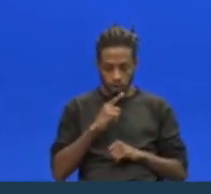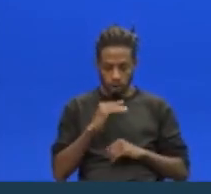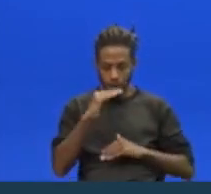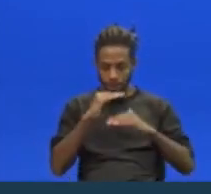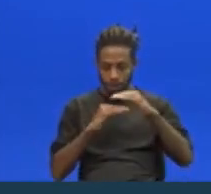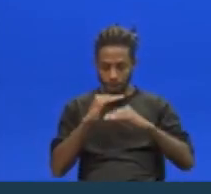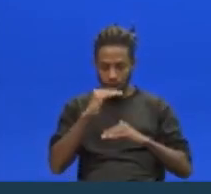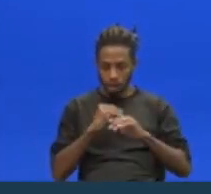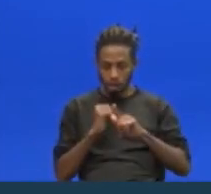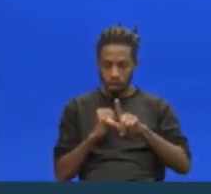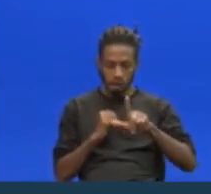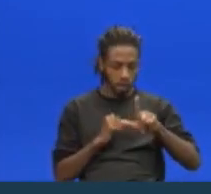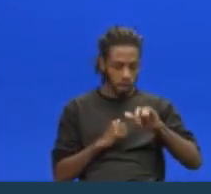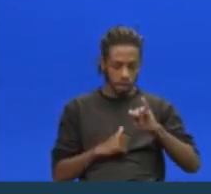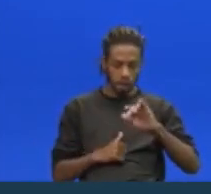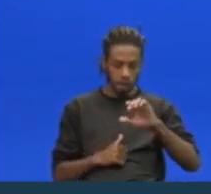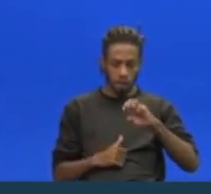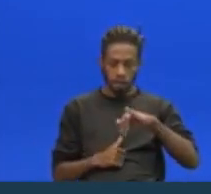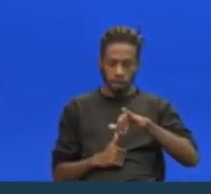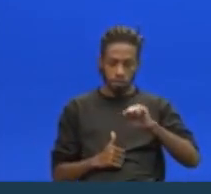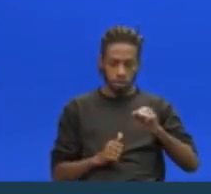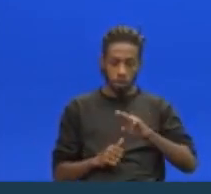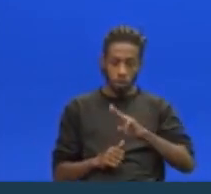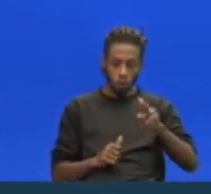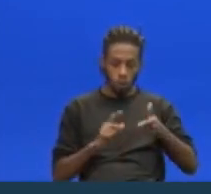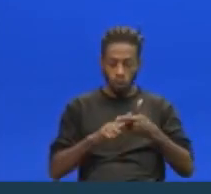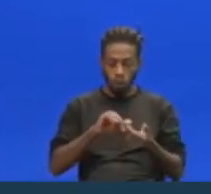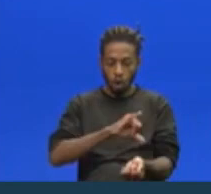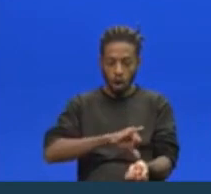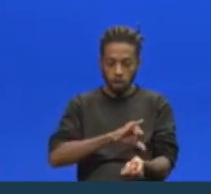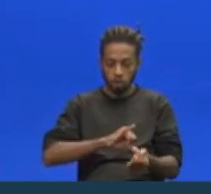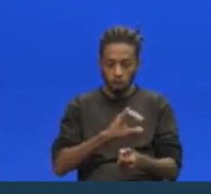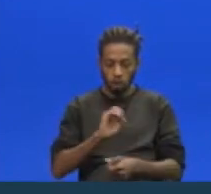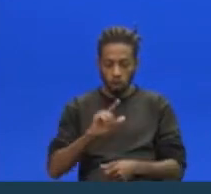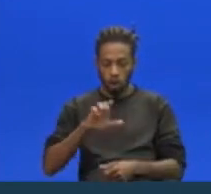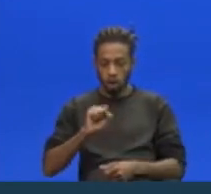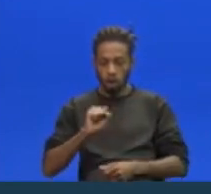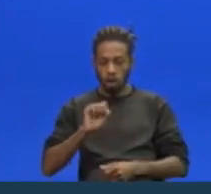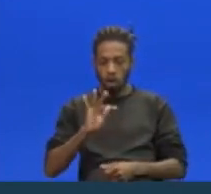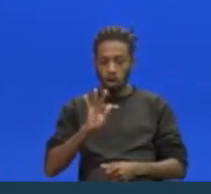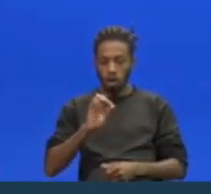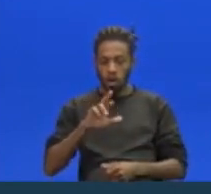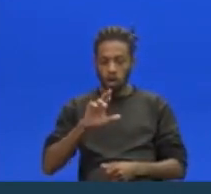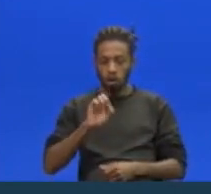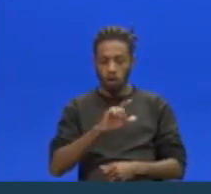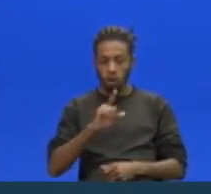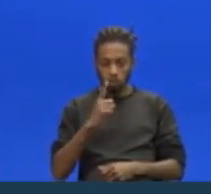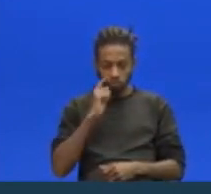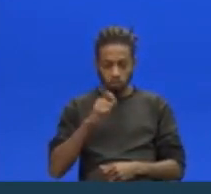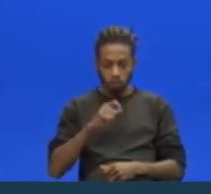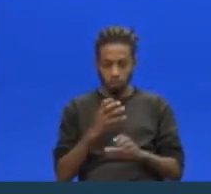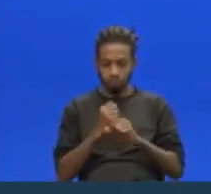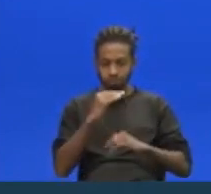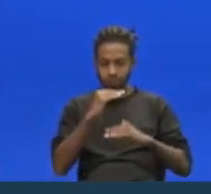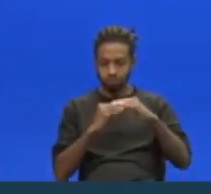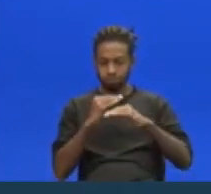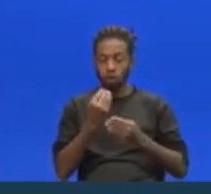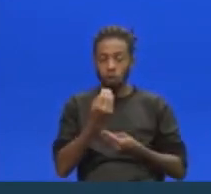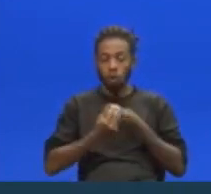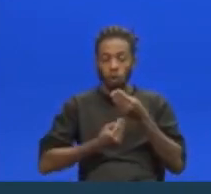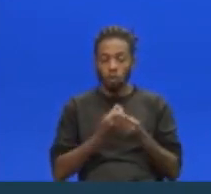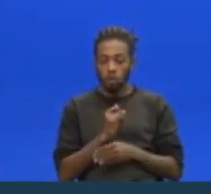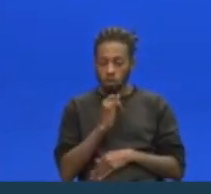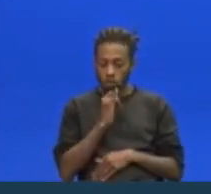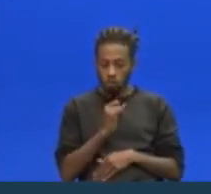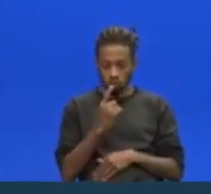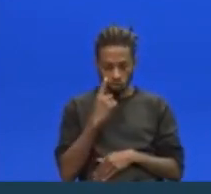de colesterol daquele indivíduo. Então eu posso submeter o indivíduo a uma dieta e mensurar minutos depois como que isso fez com